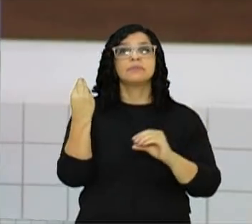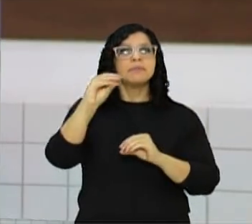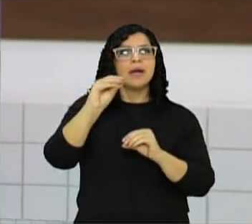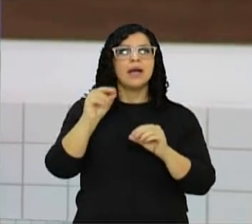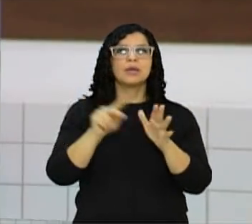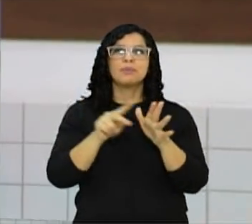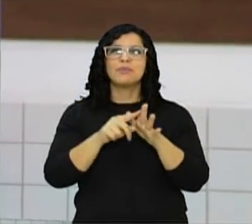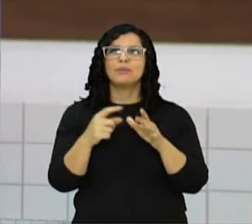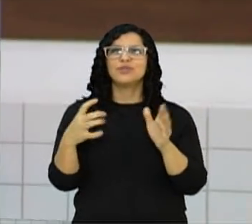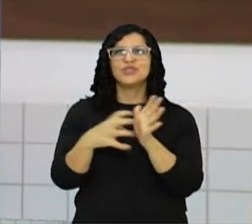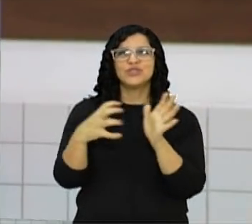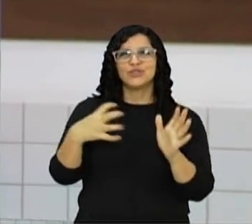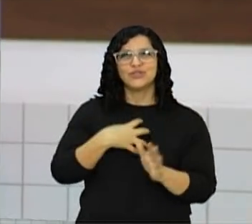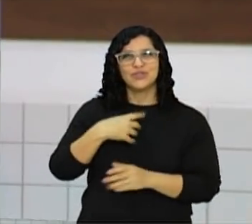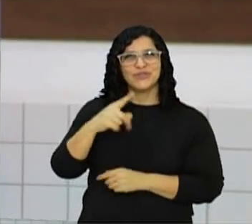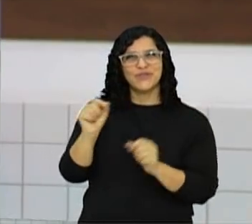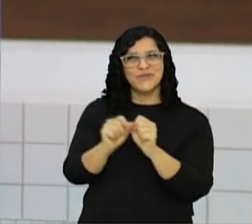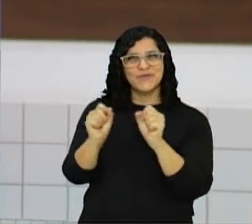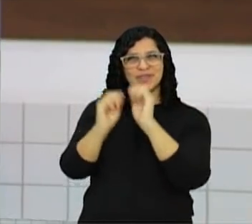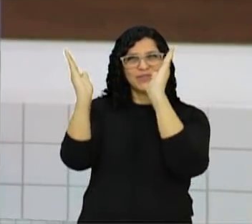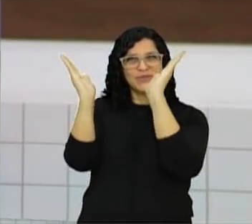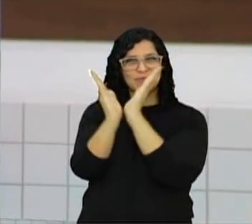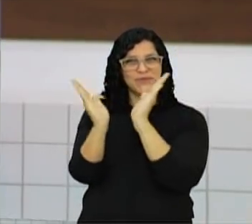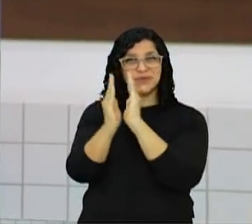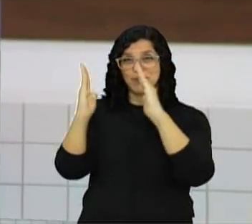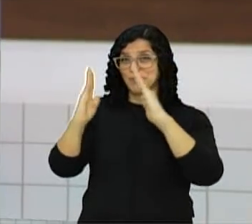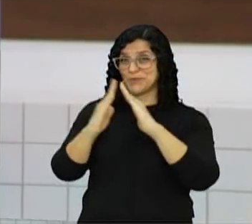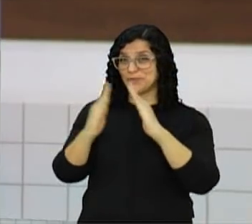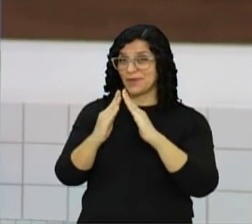sua imagem da construção do seu filtro caseiro de